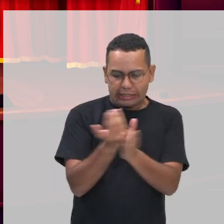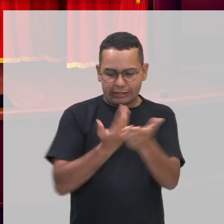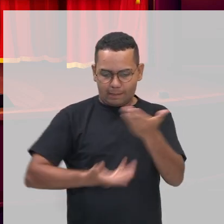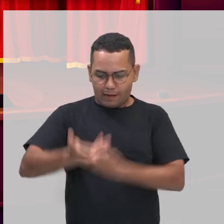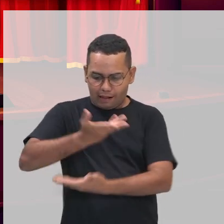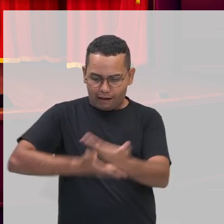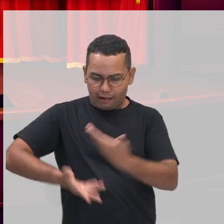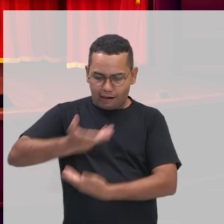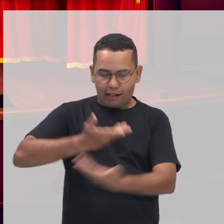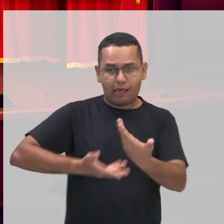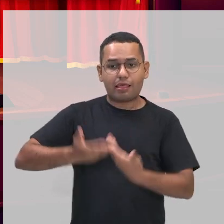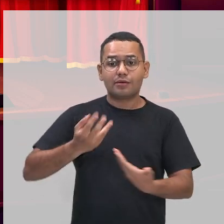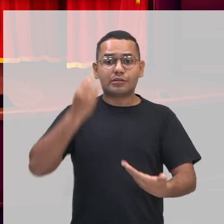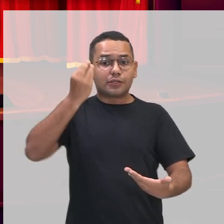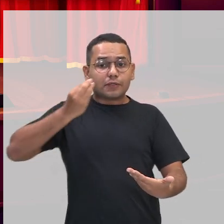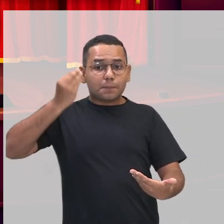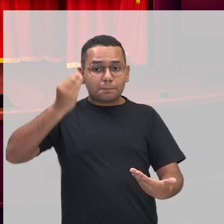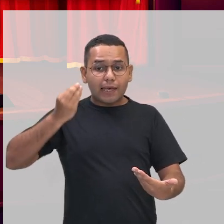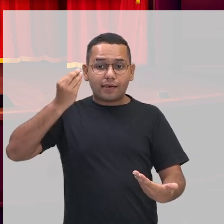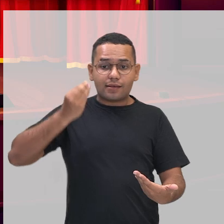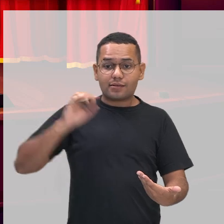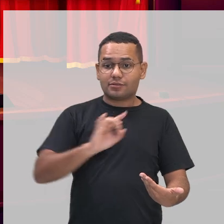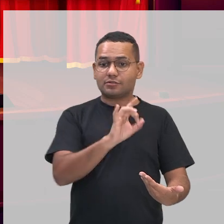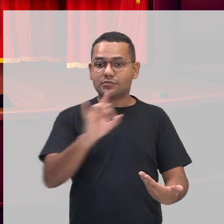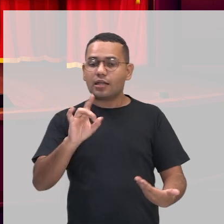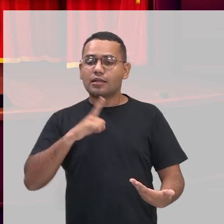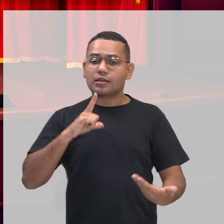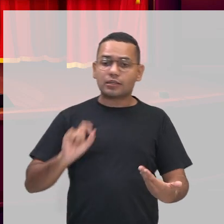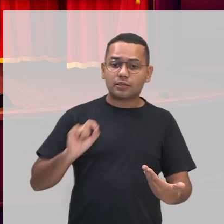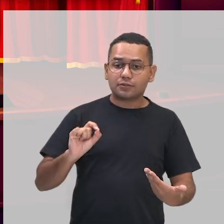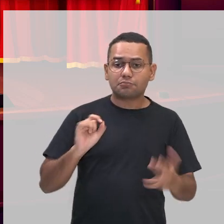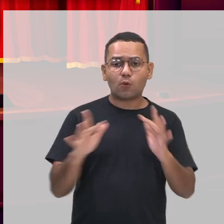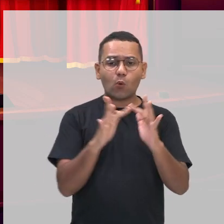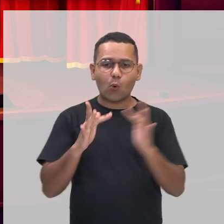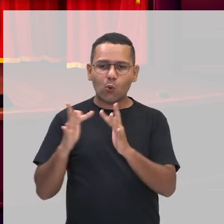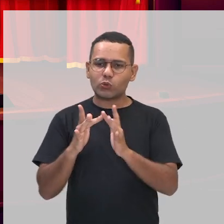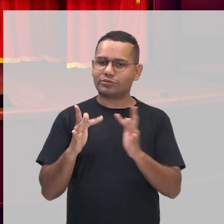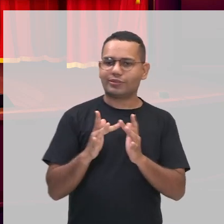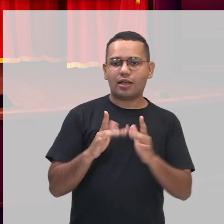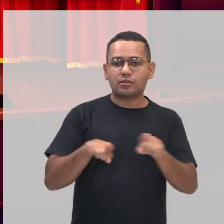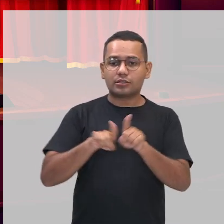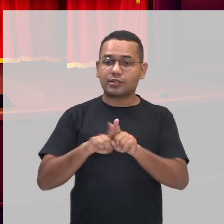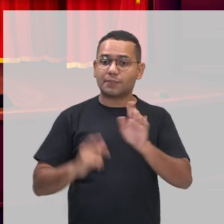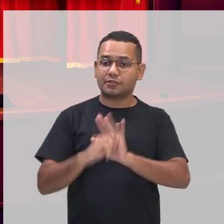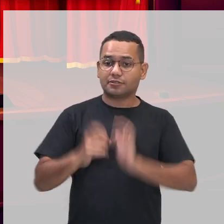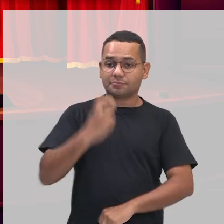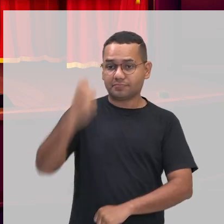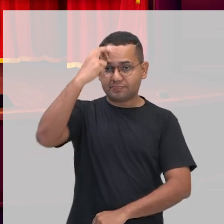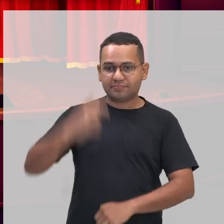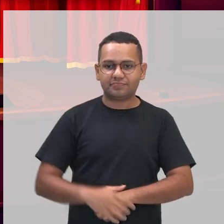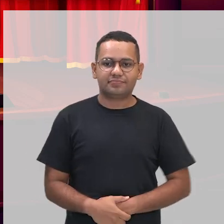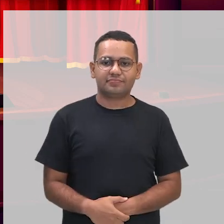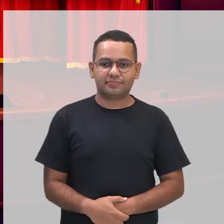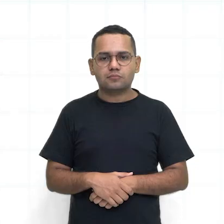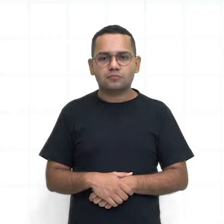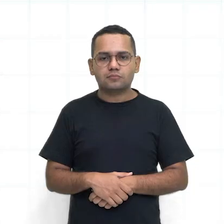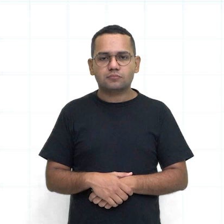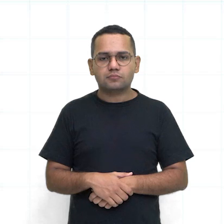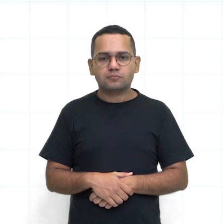que refletem e moldam as interações humanas e as identidades